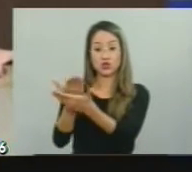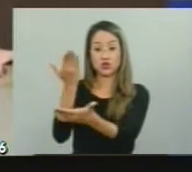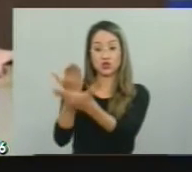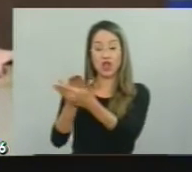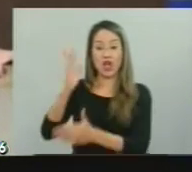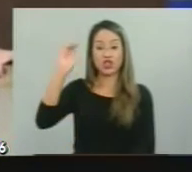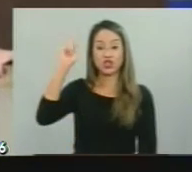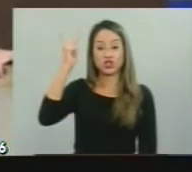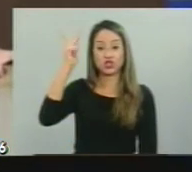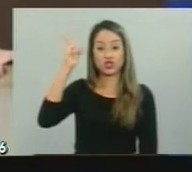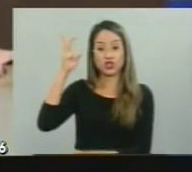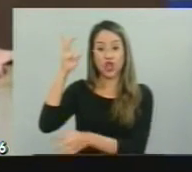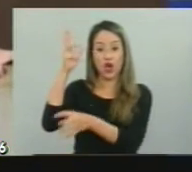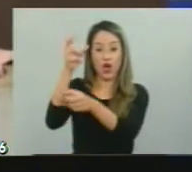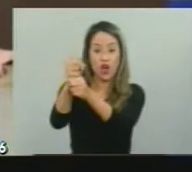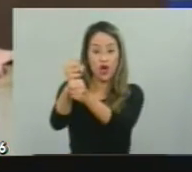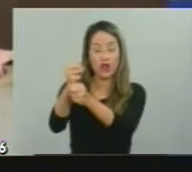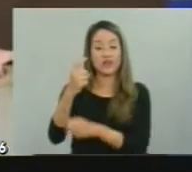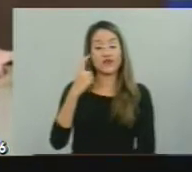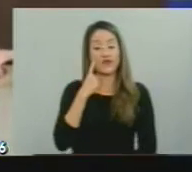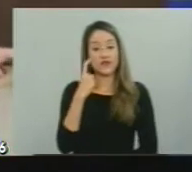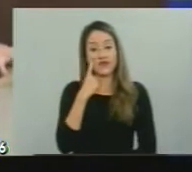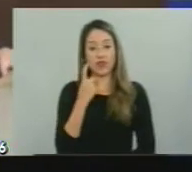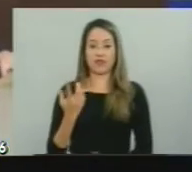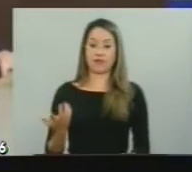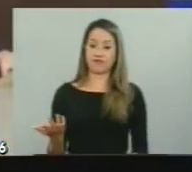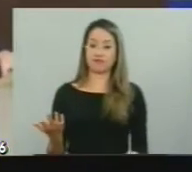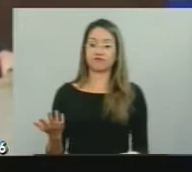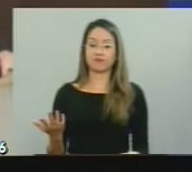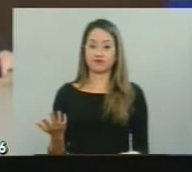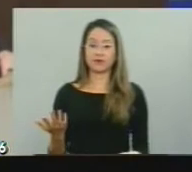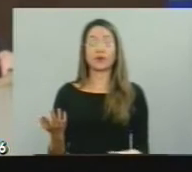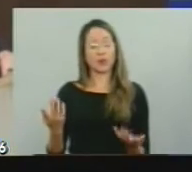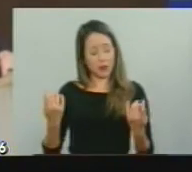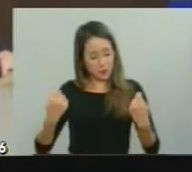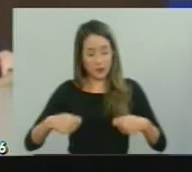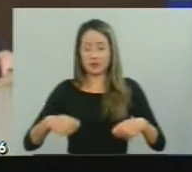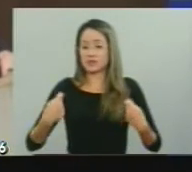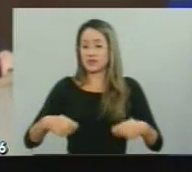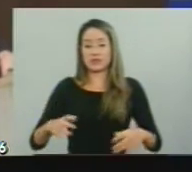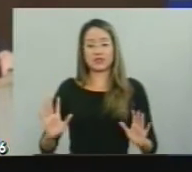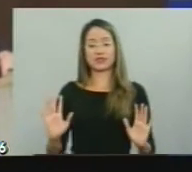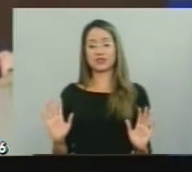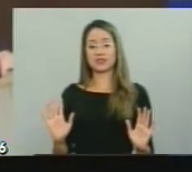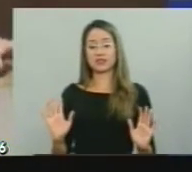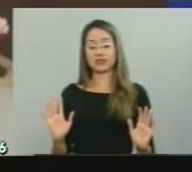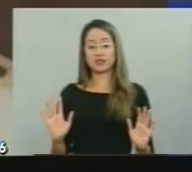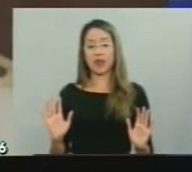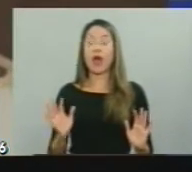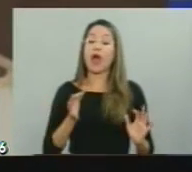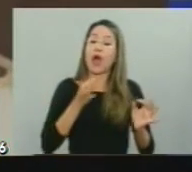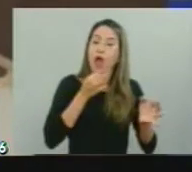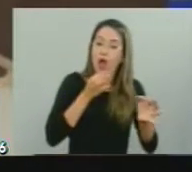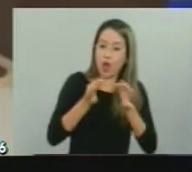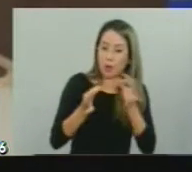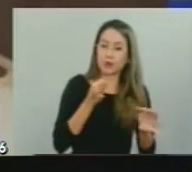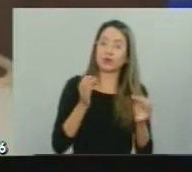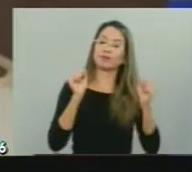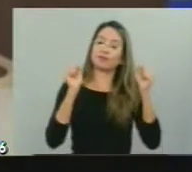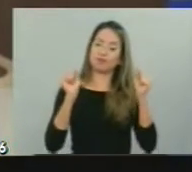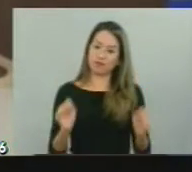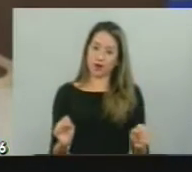profundidade e uma boa dose de conhecimento histórico do Brasil para